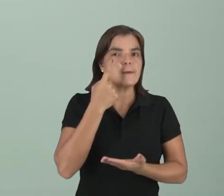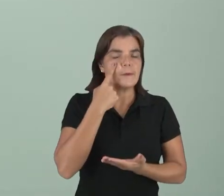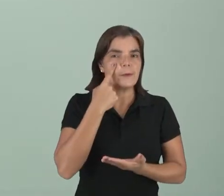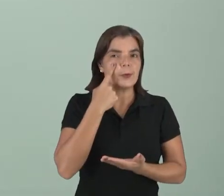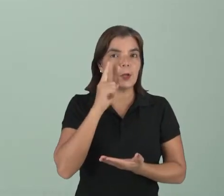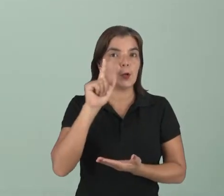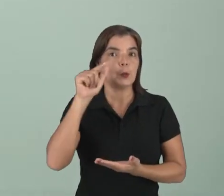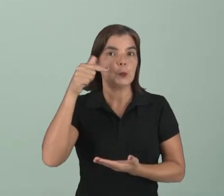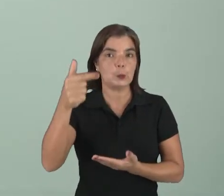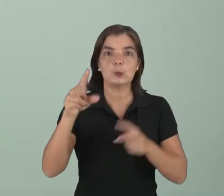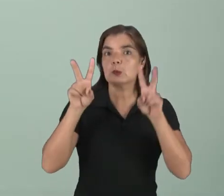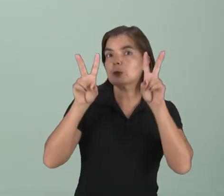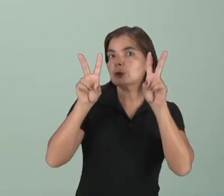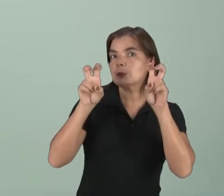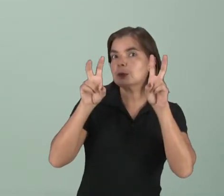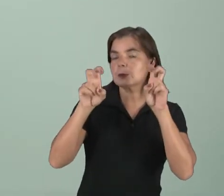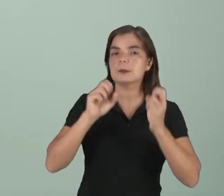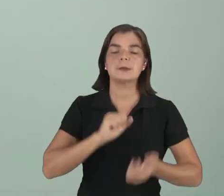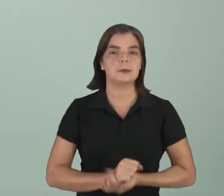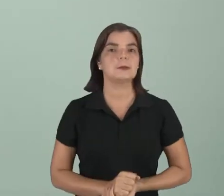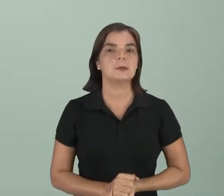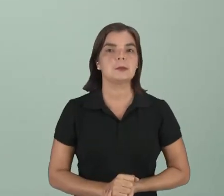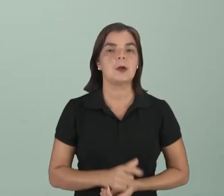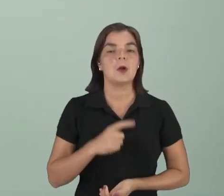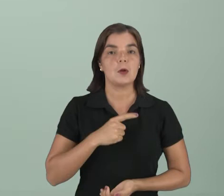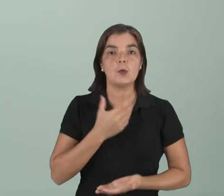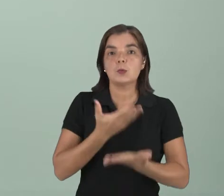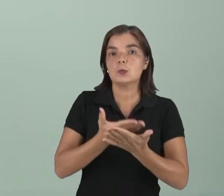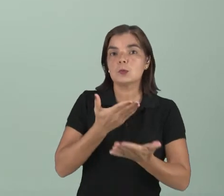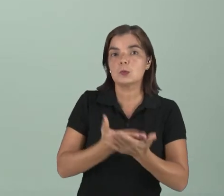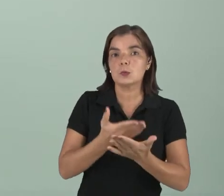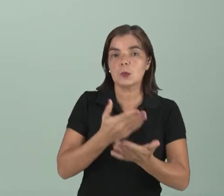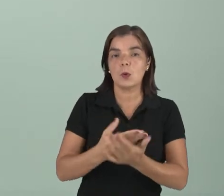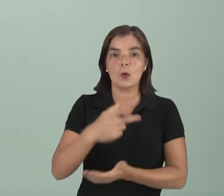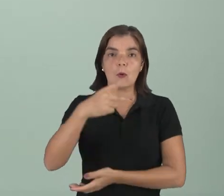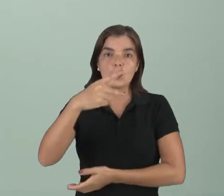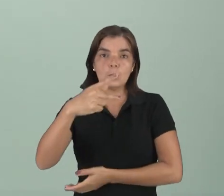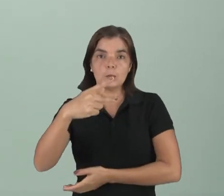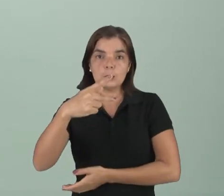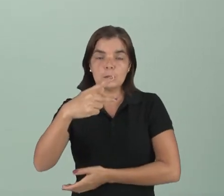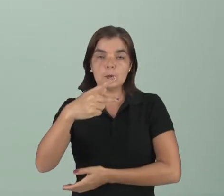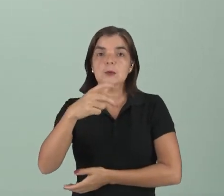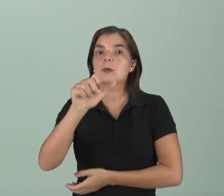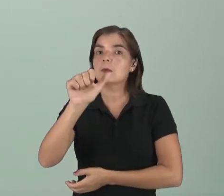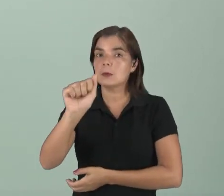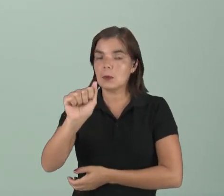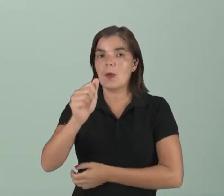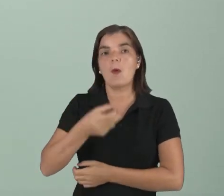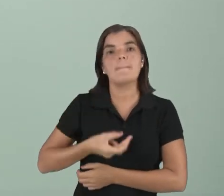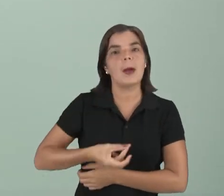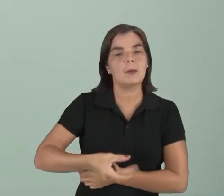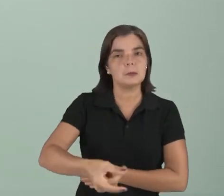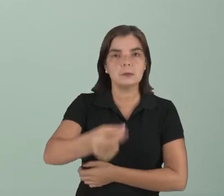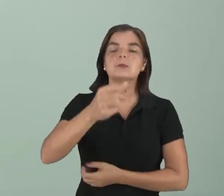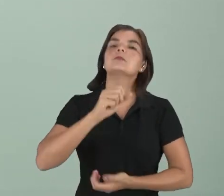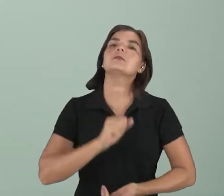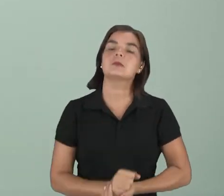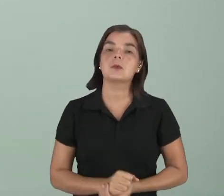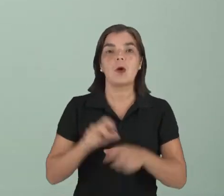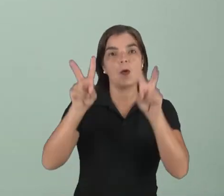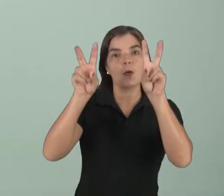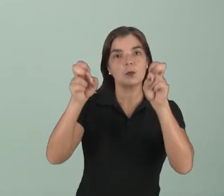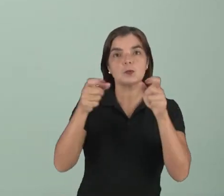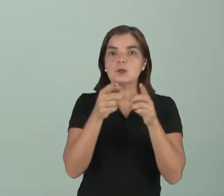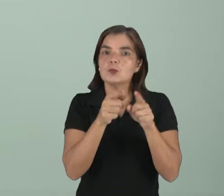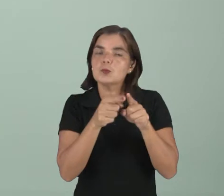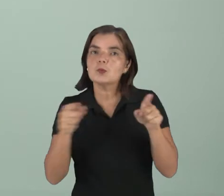passar para mais uma temática que nós vamos trabalhar a progressão aritmética para dar continuidade ao